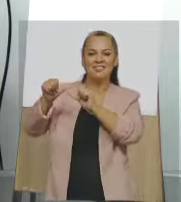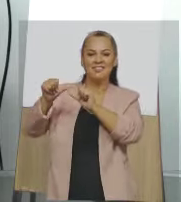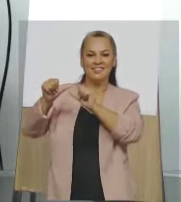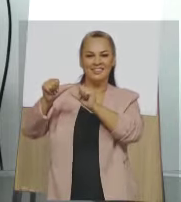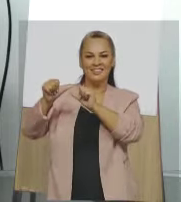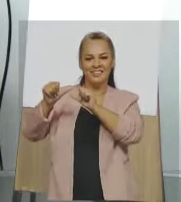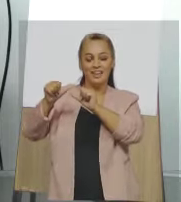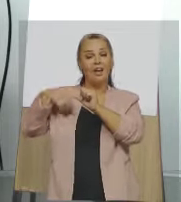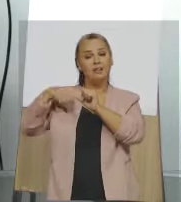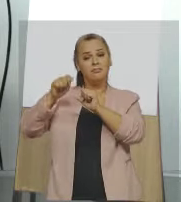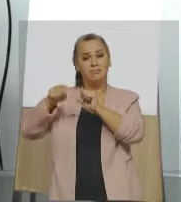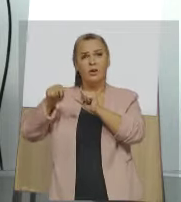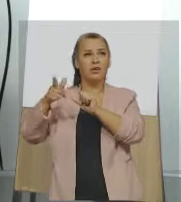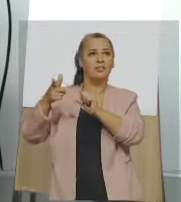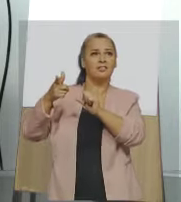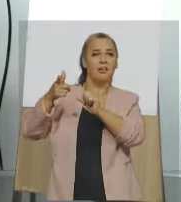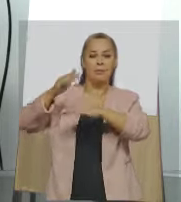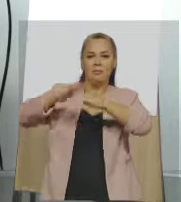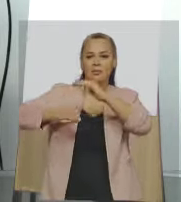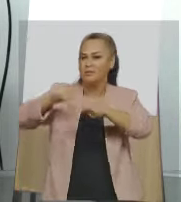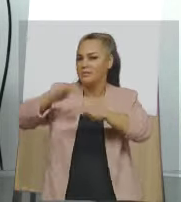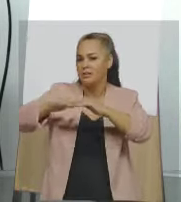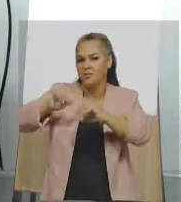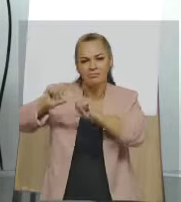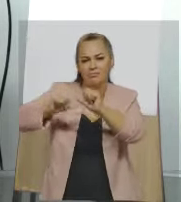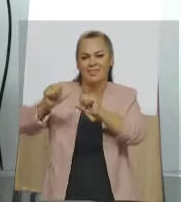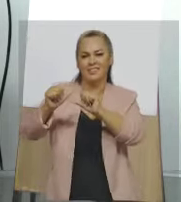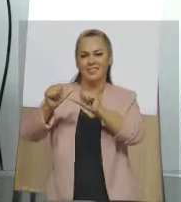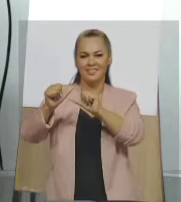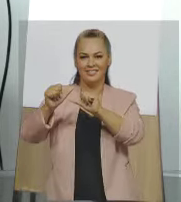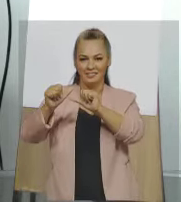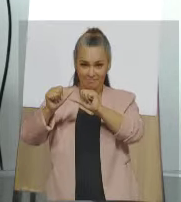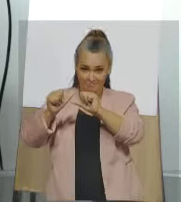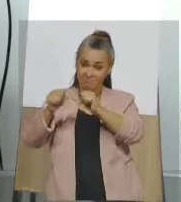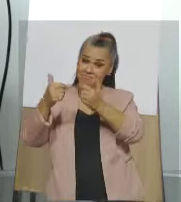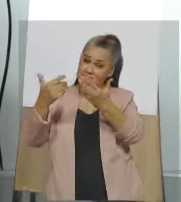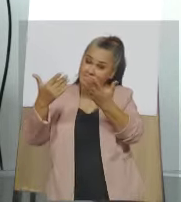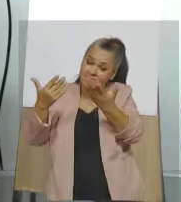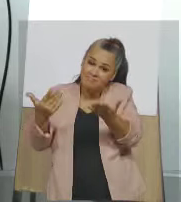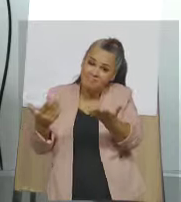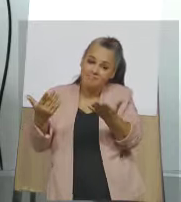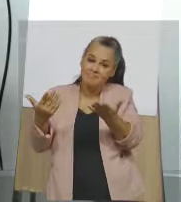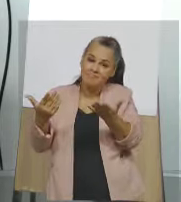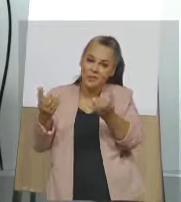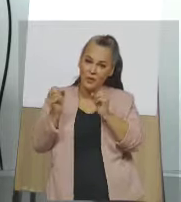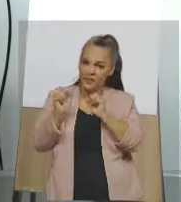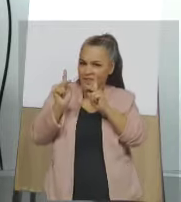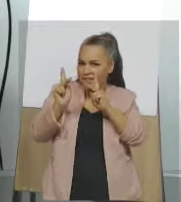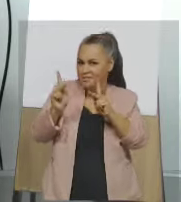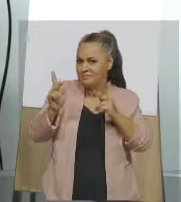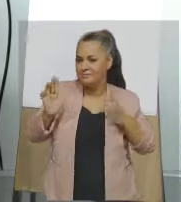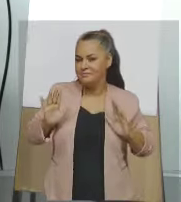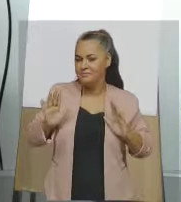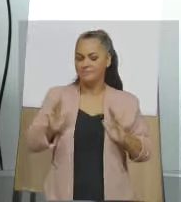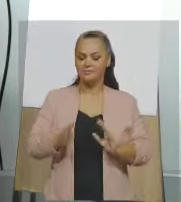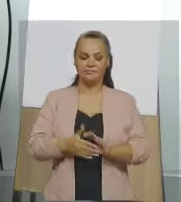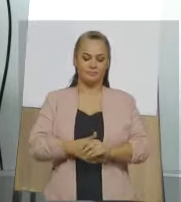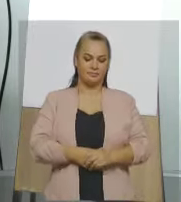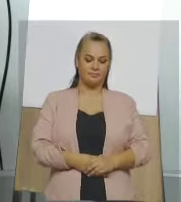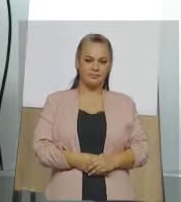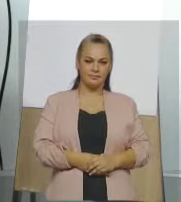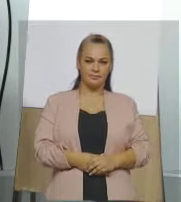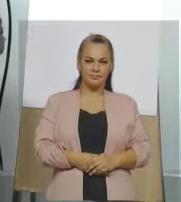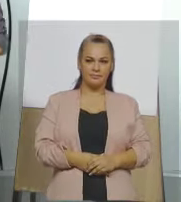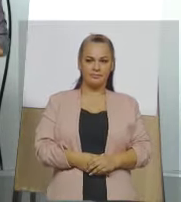que nós não encontramos no dia a dia, se deixar simplesmente para a gente procurar, tá bom? Vamos lá